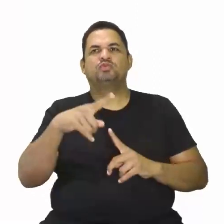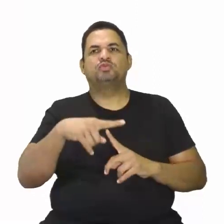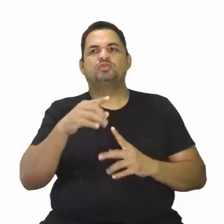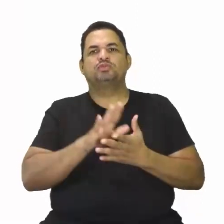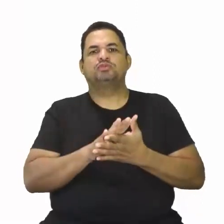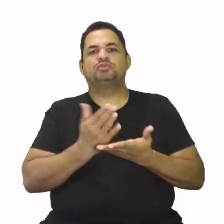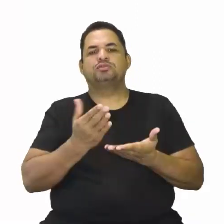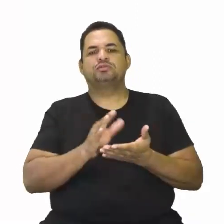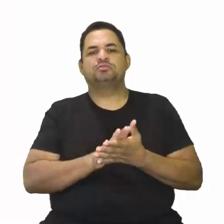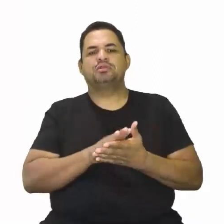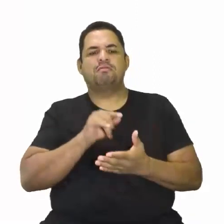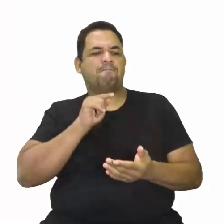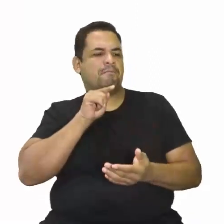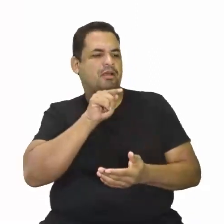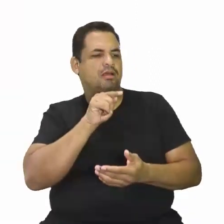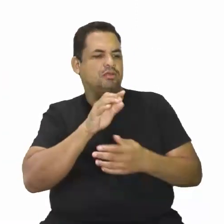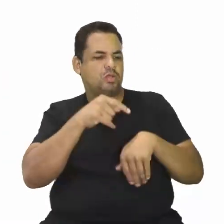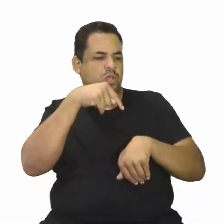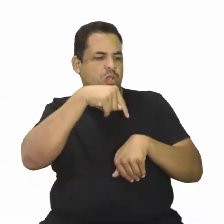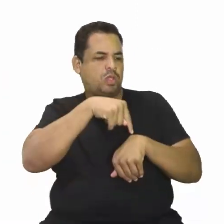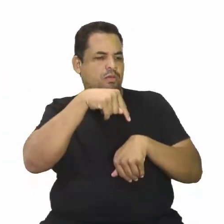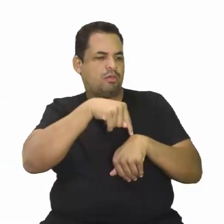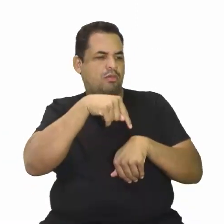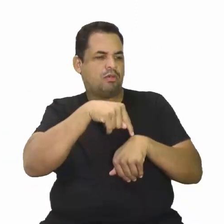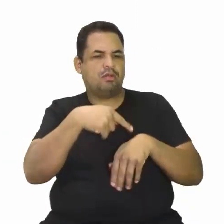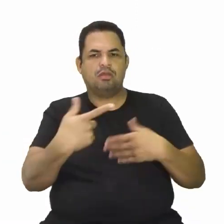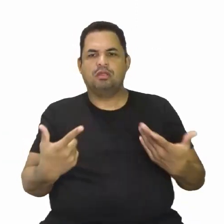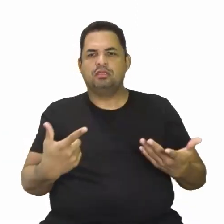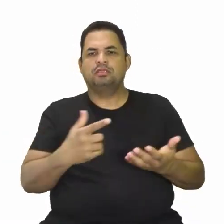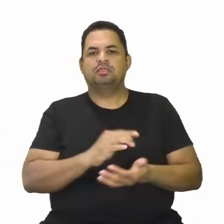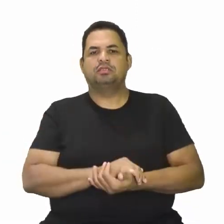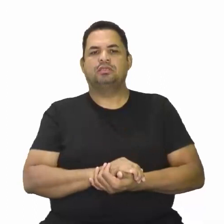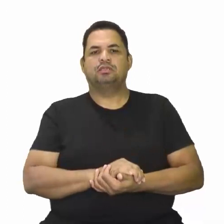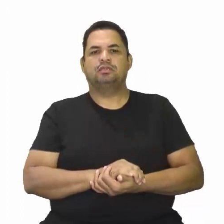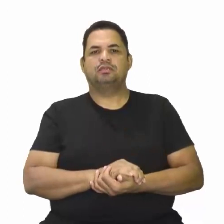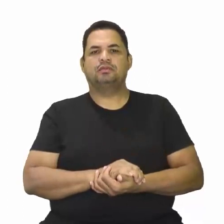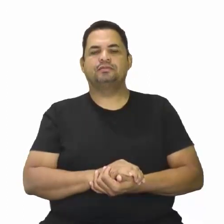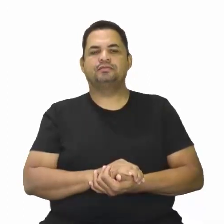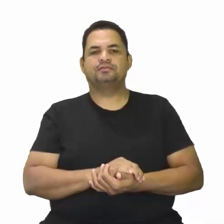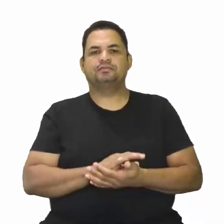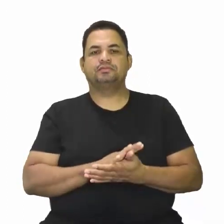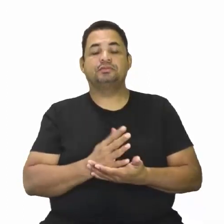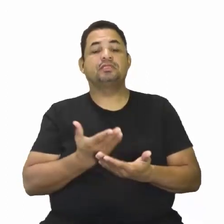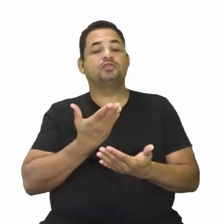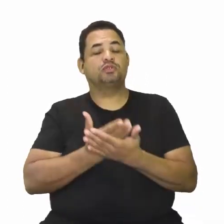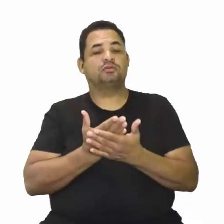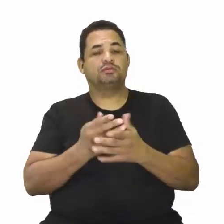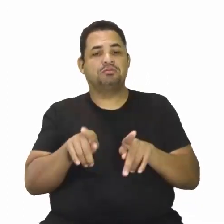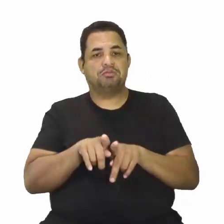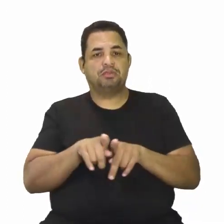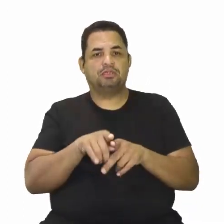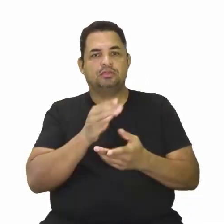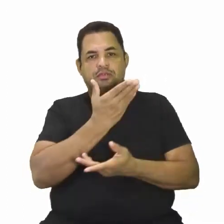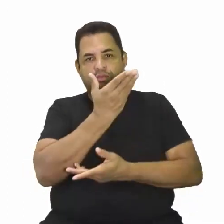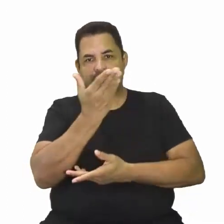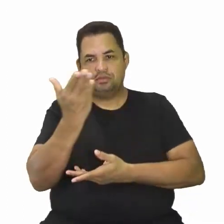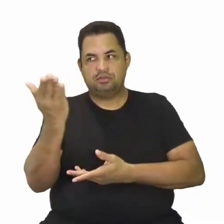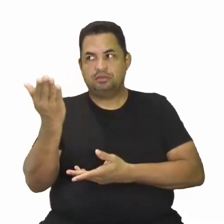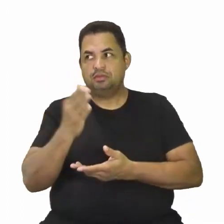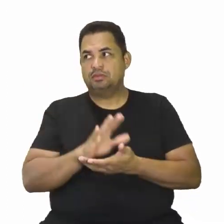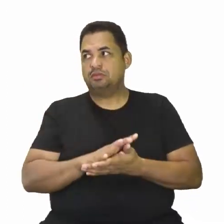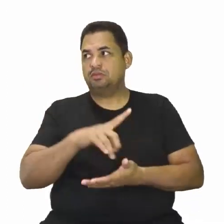marcadores temporais, certo? Nós vimos que o modo subjuntivo, ele